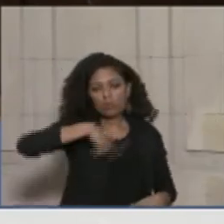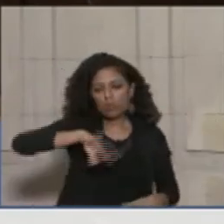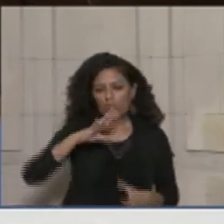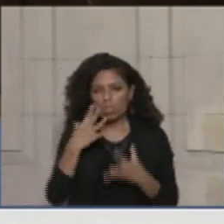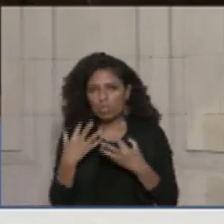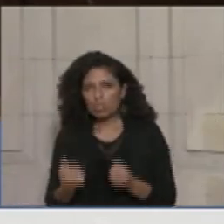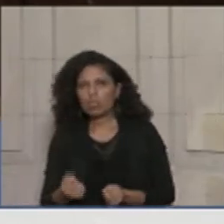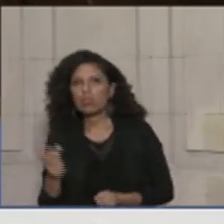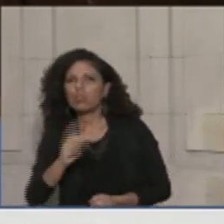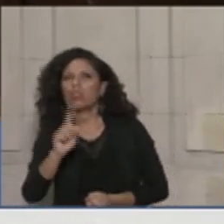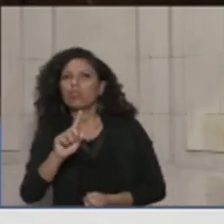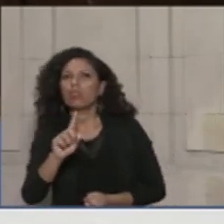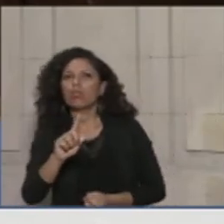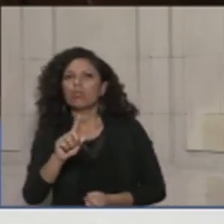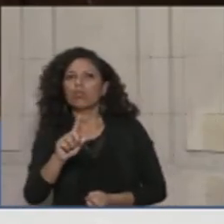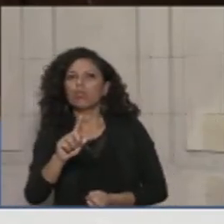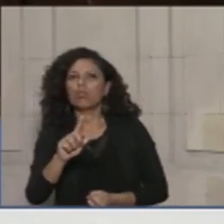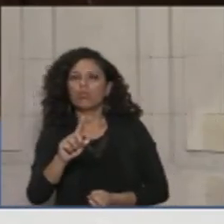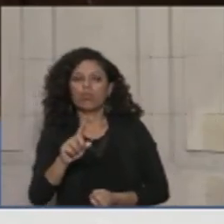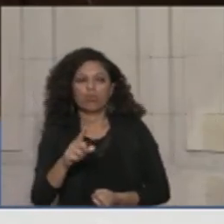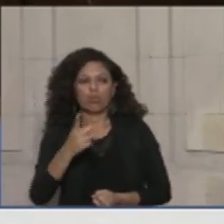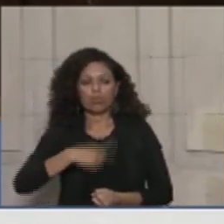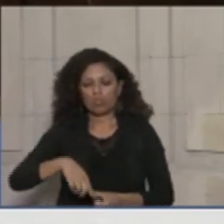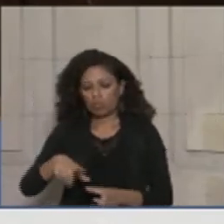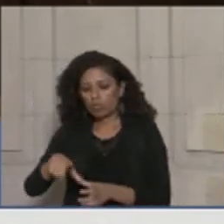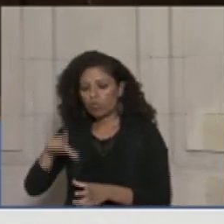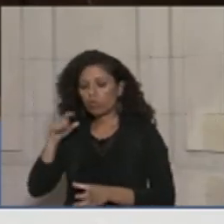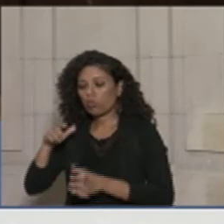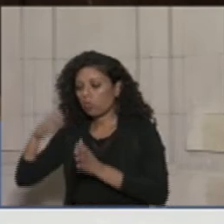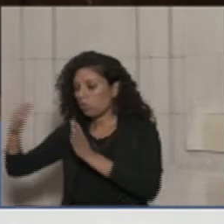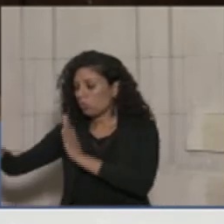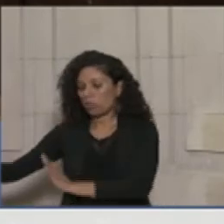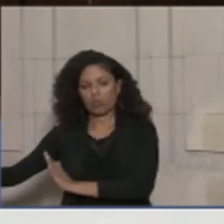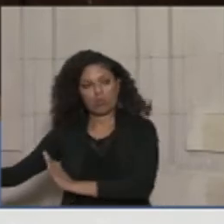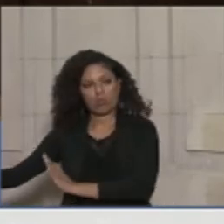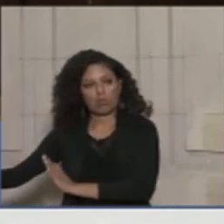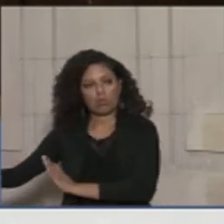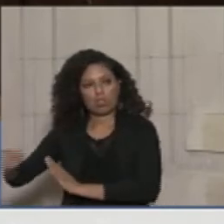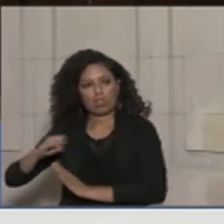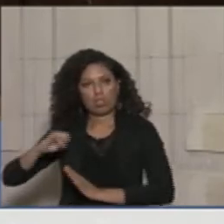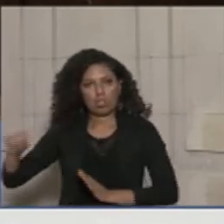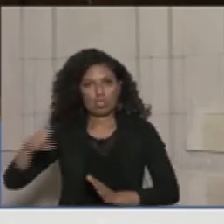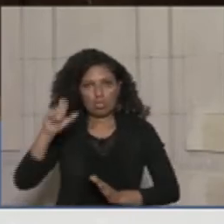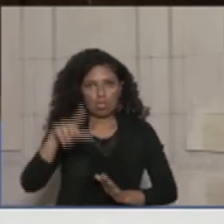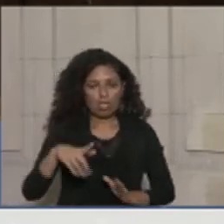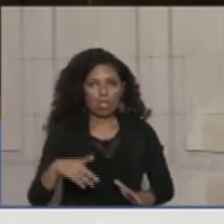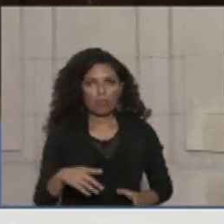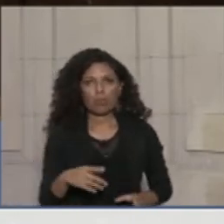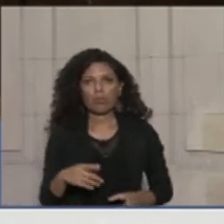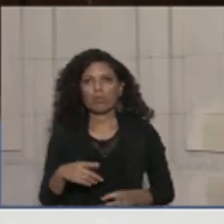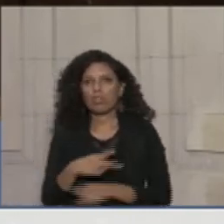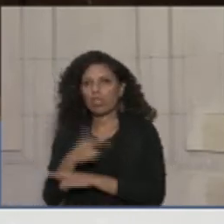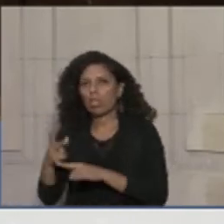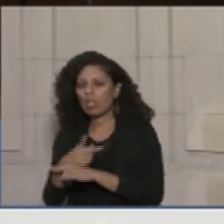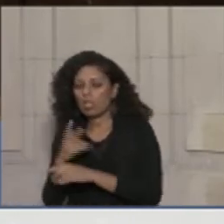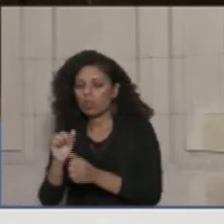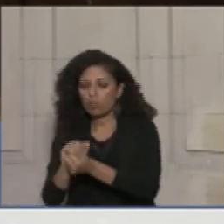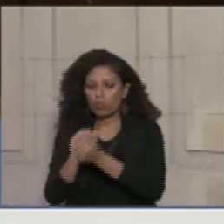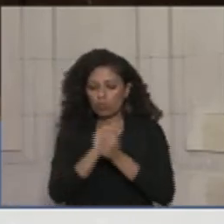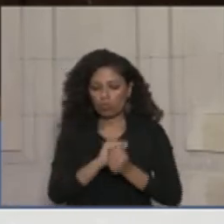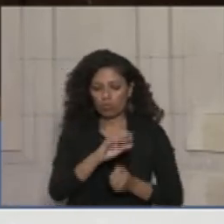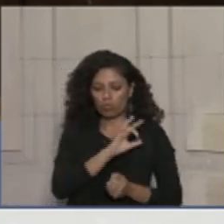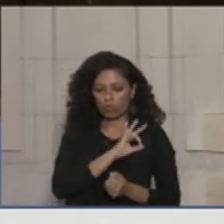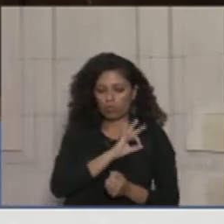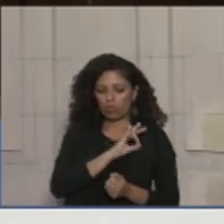complacentes com vagabundos. Nós escolhemos um lado. E aqui eu quero dizer, se é para andar do lado de policial, se é para andar do